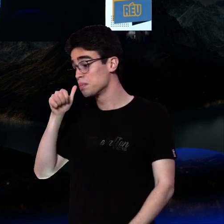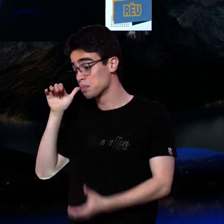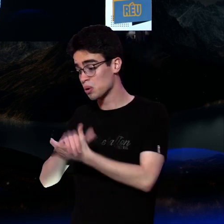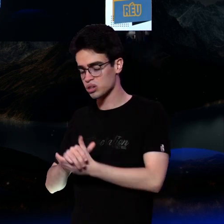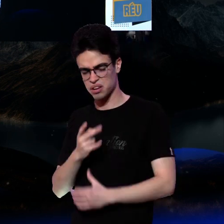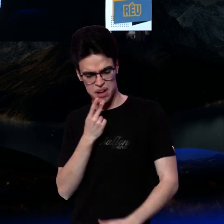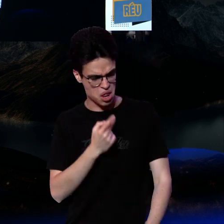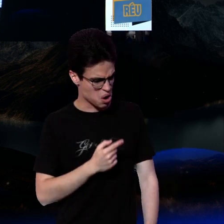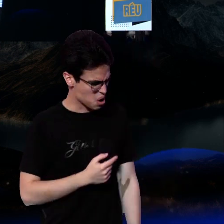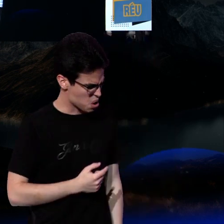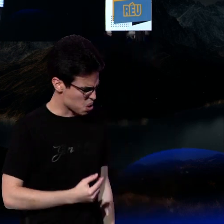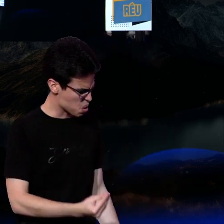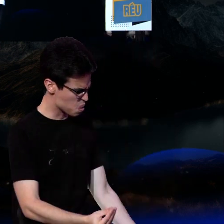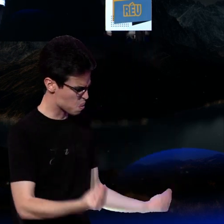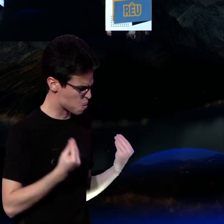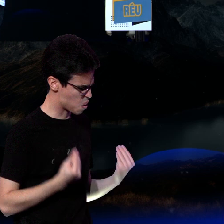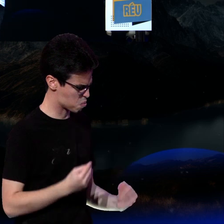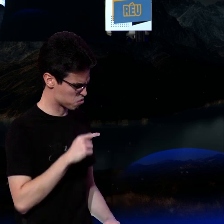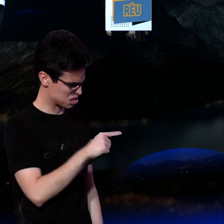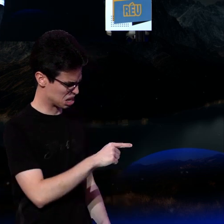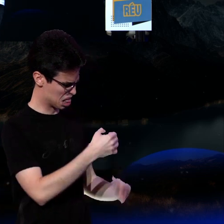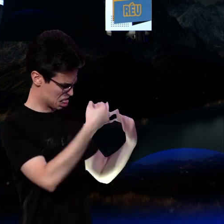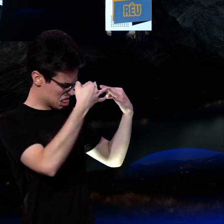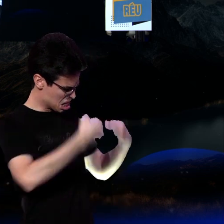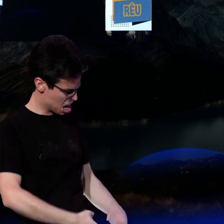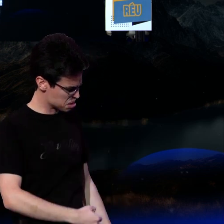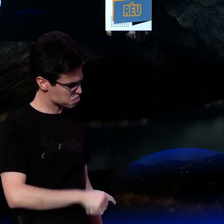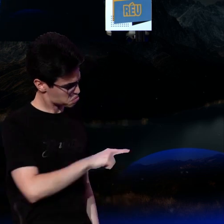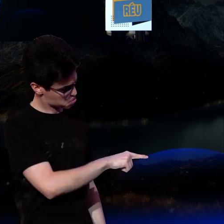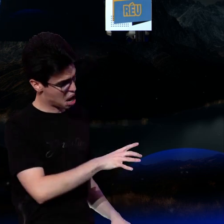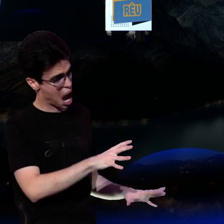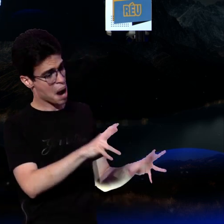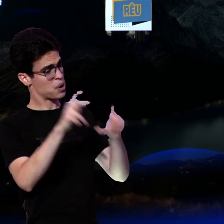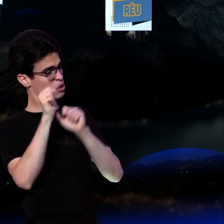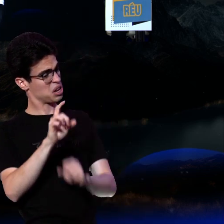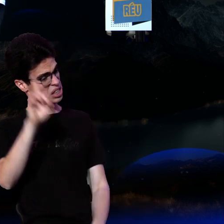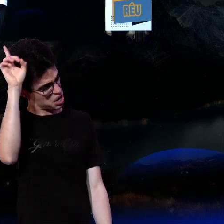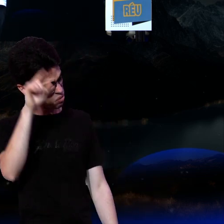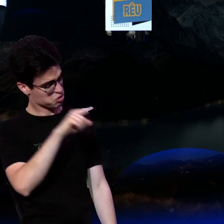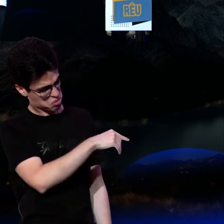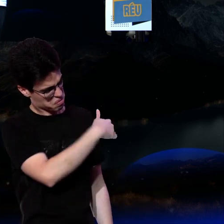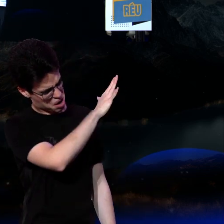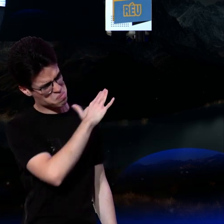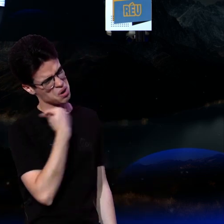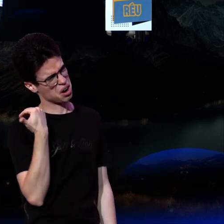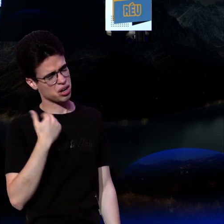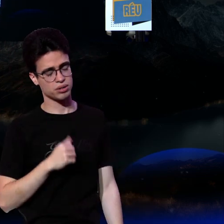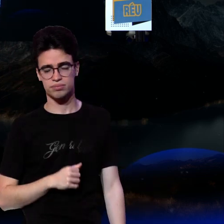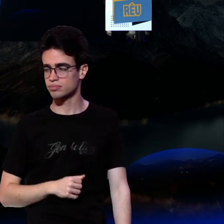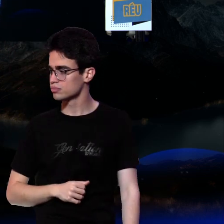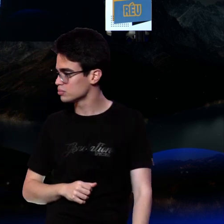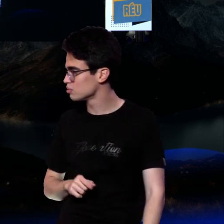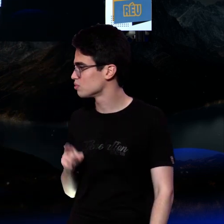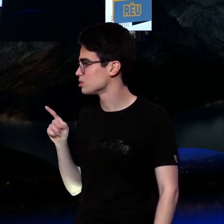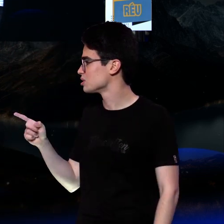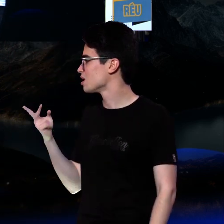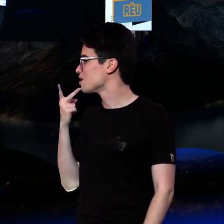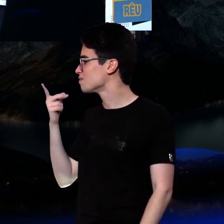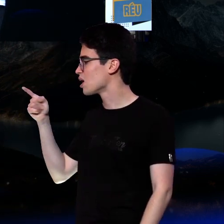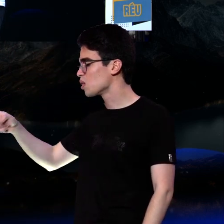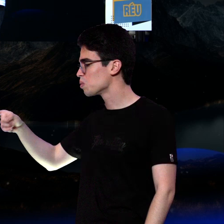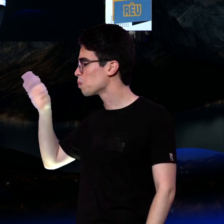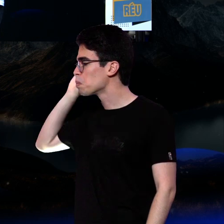mantém a sua integridade? Amaldiçoe a Deus e morra. Ele respondeu: você fala como uma